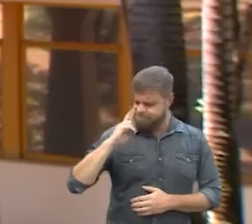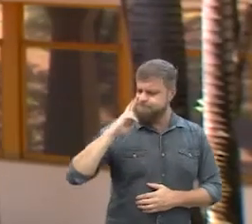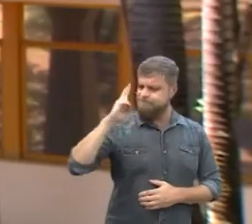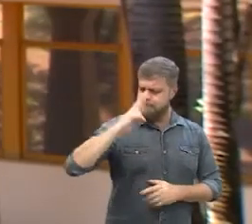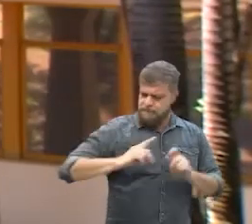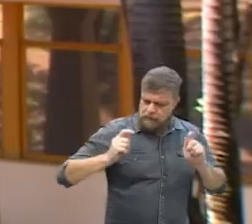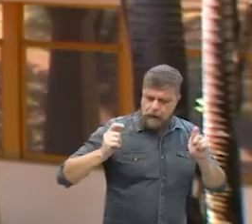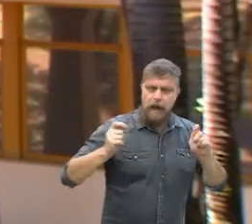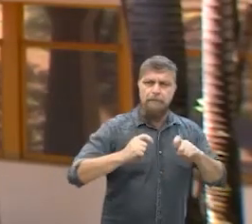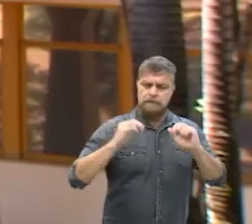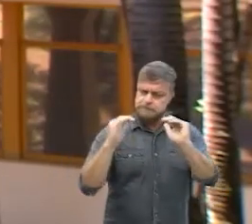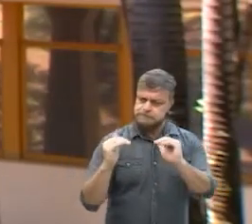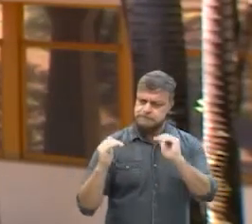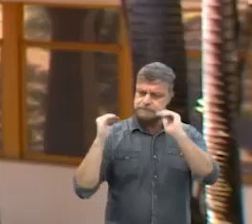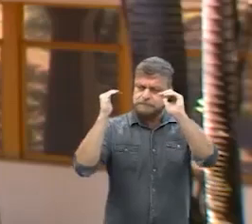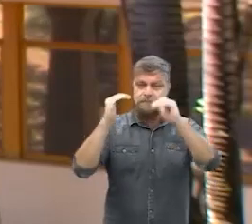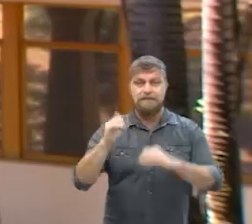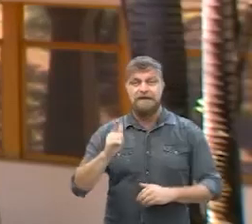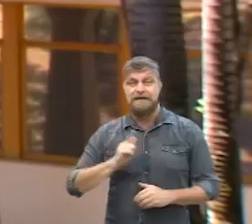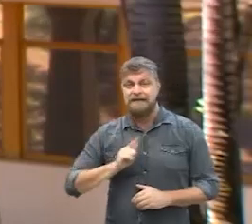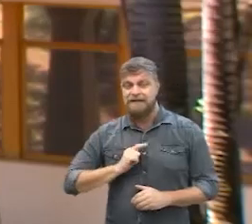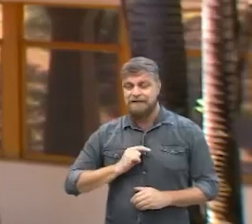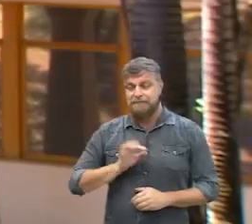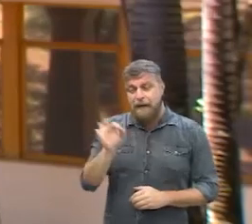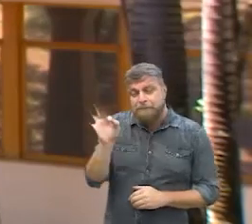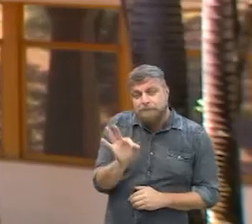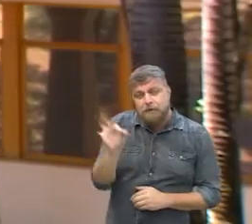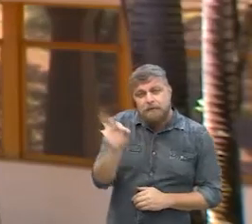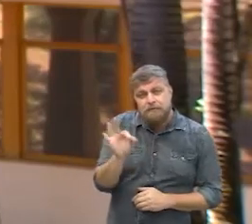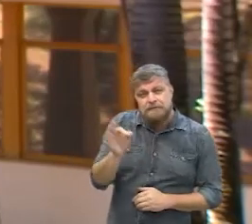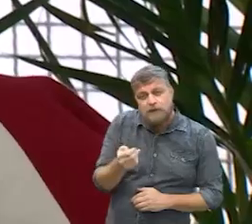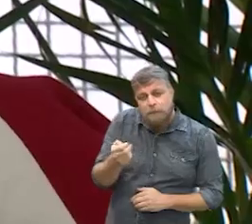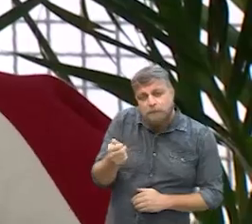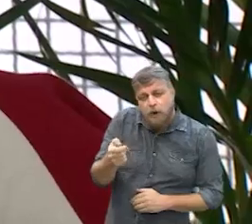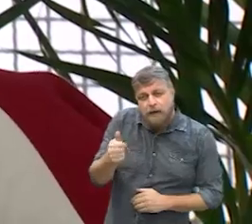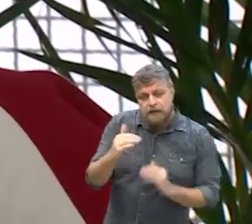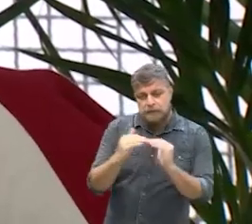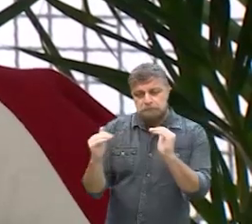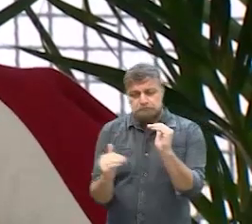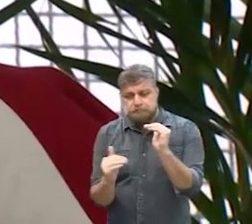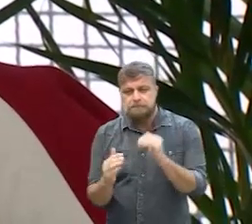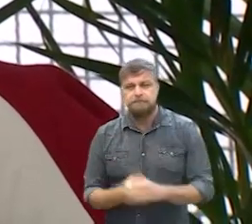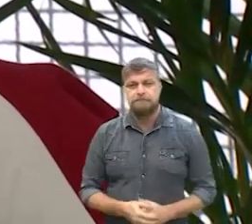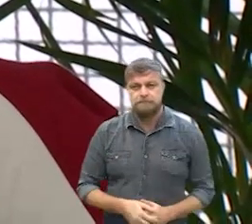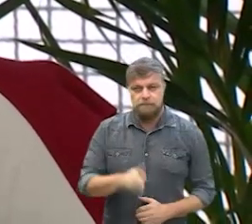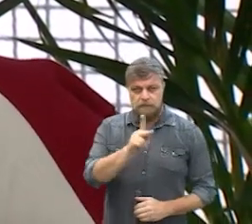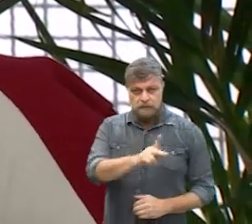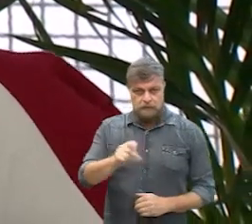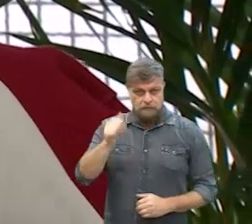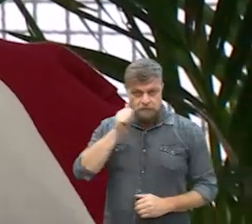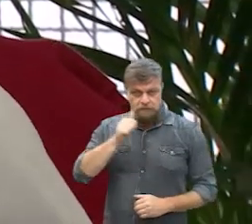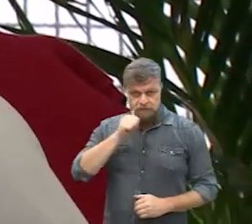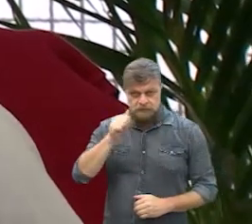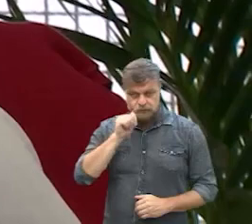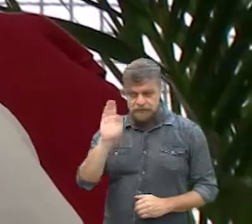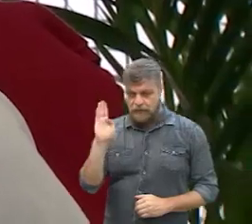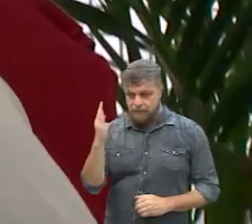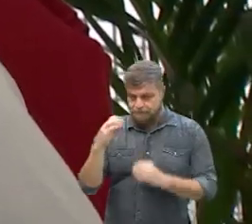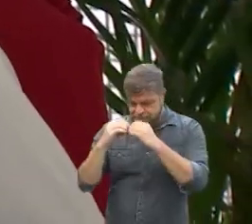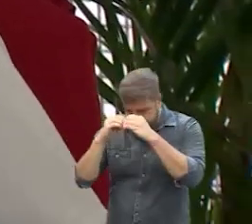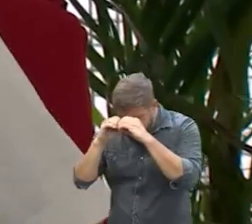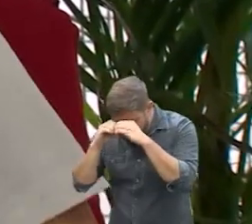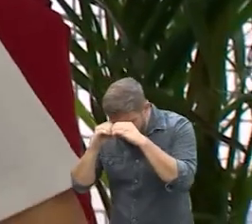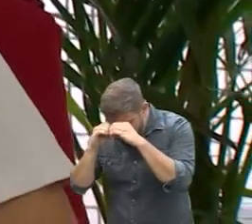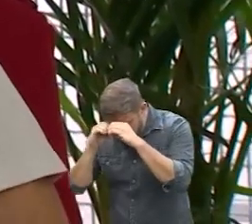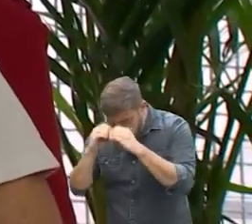ou de níveis mais altos, mas o que existe realmente é uma proporção que é desigual. Professora do curso de Biologia da